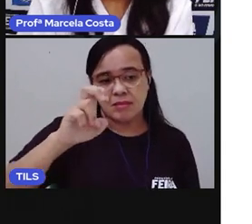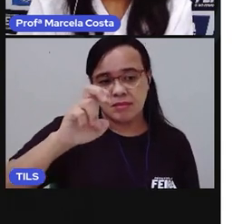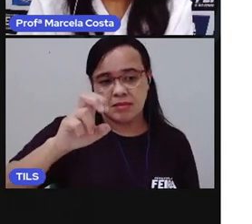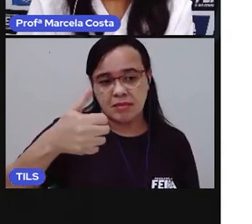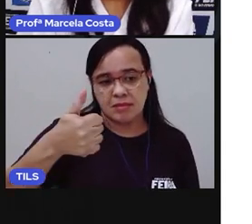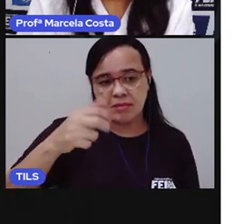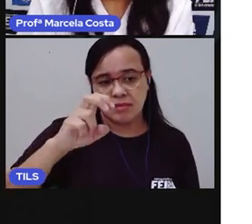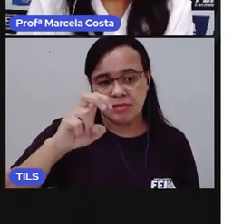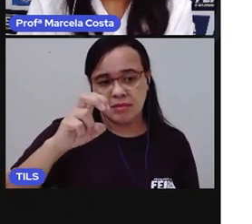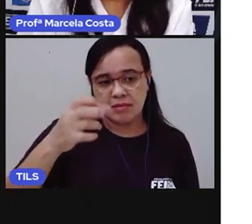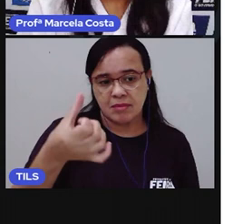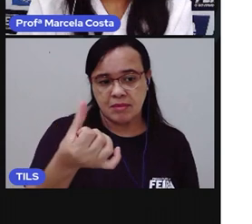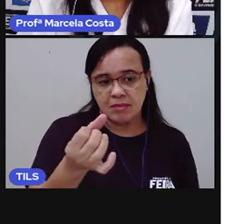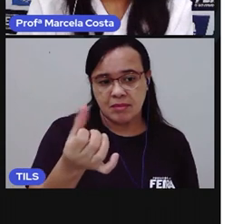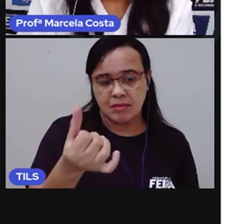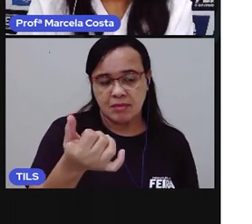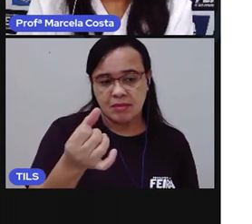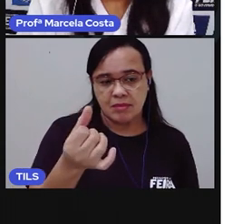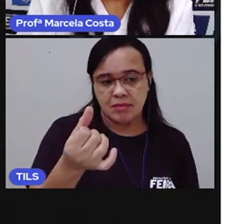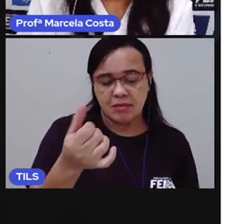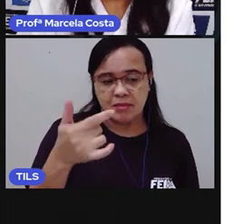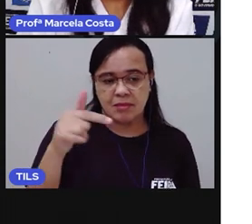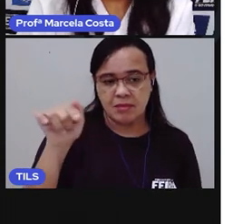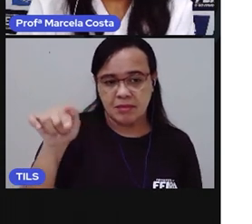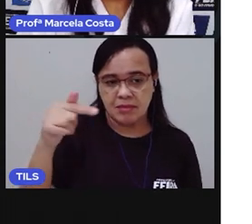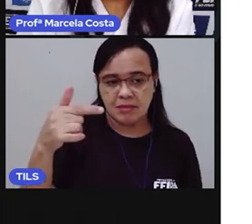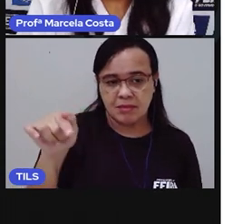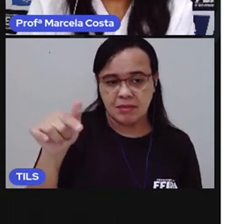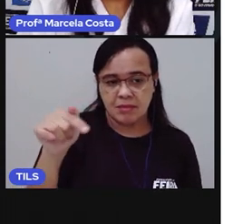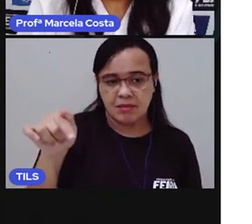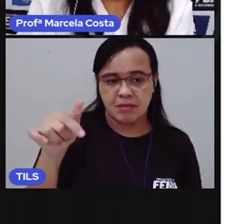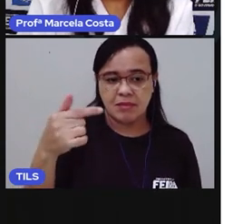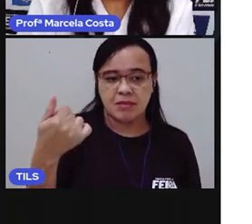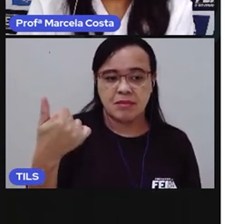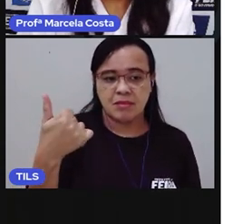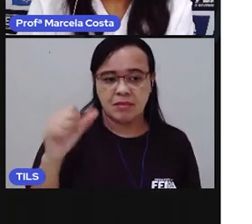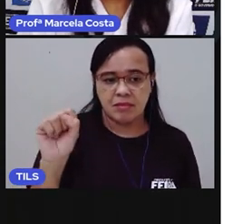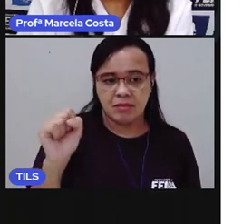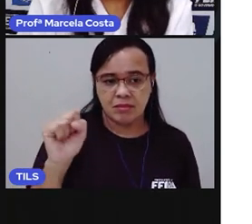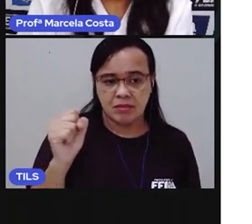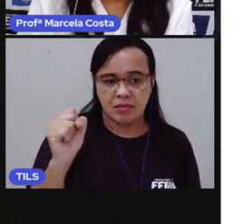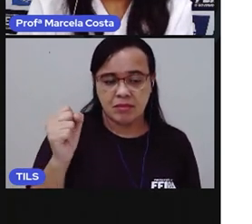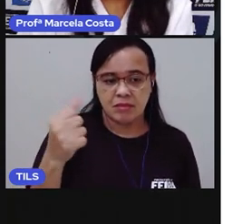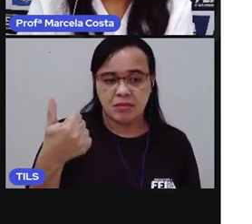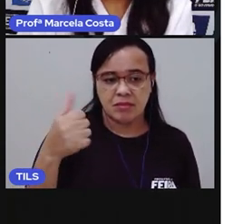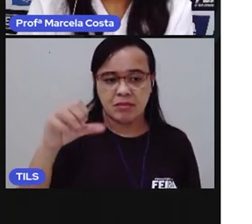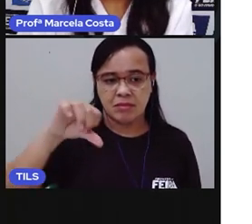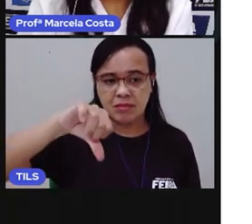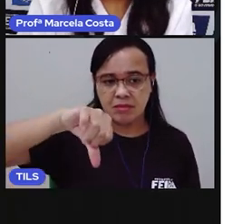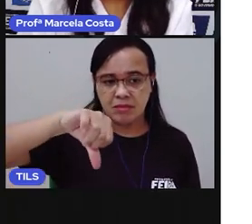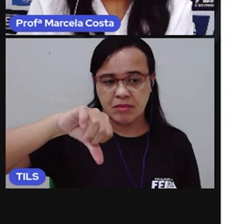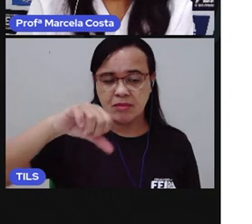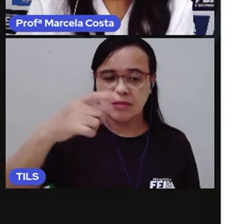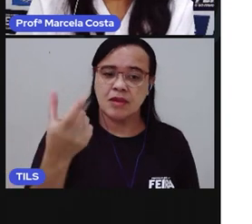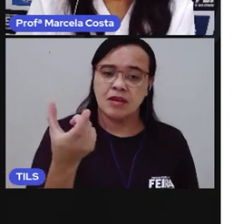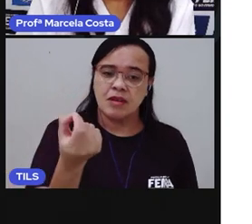15 16 17 18 19